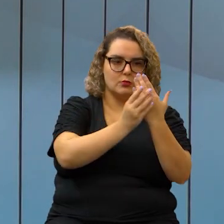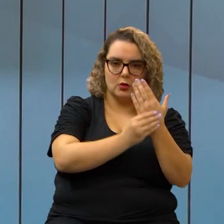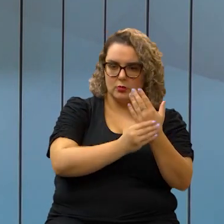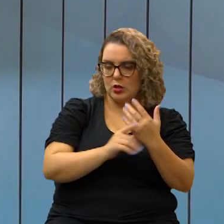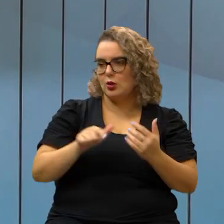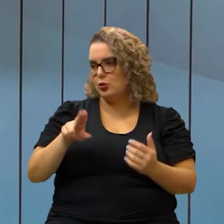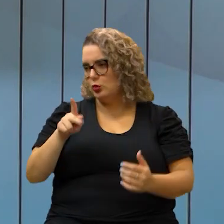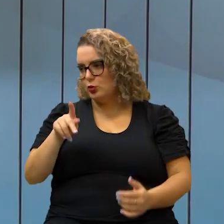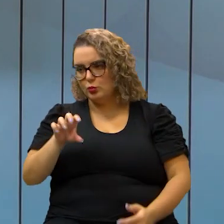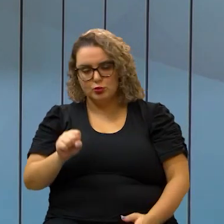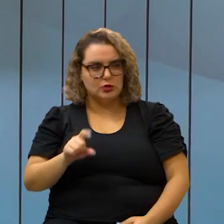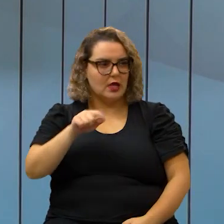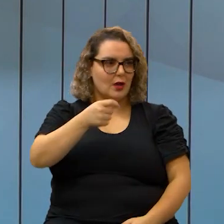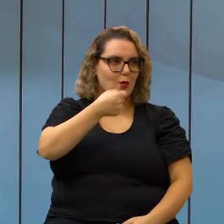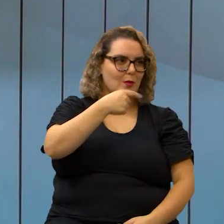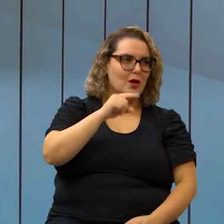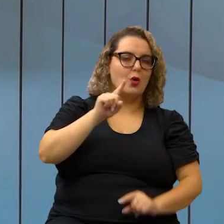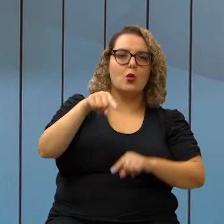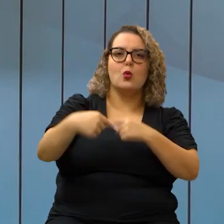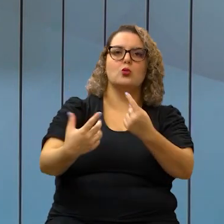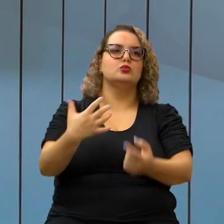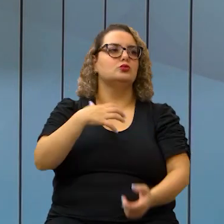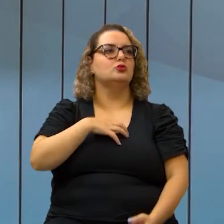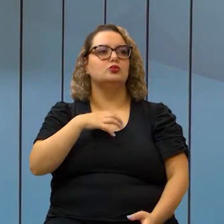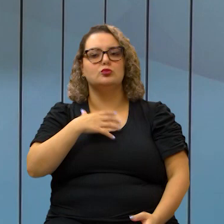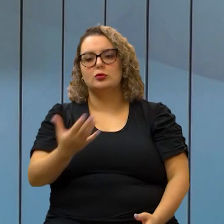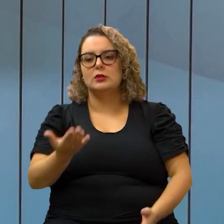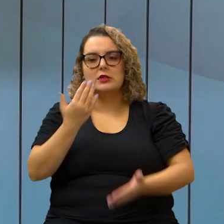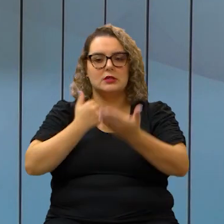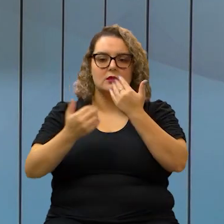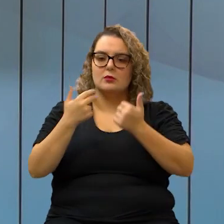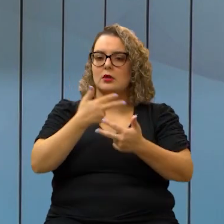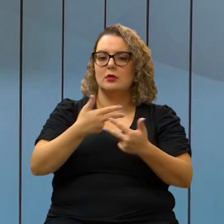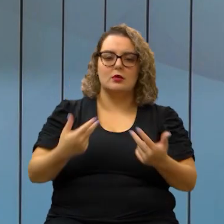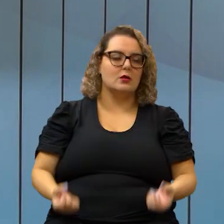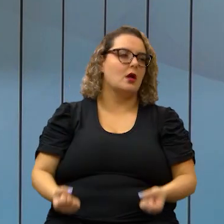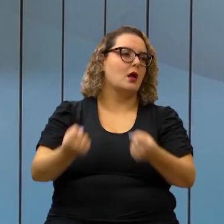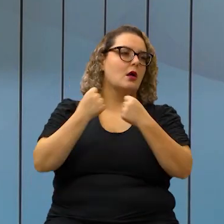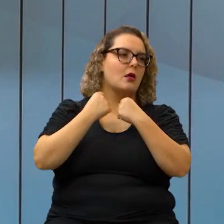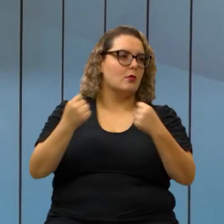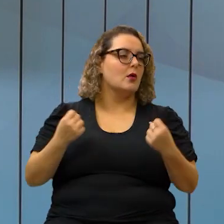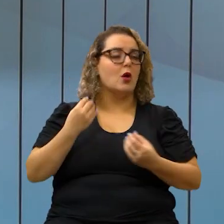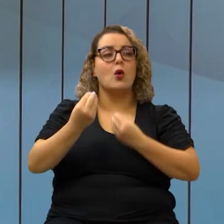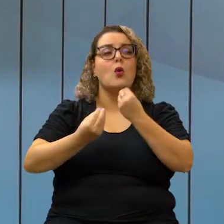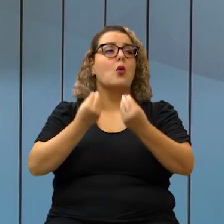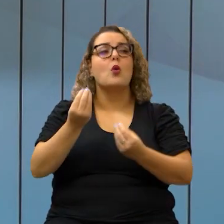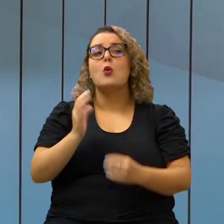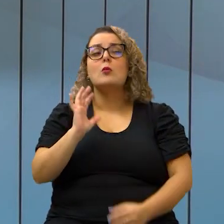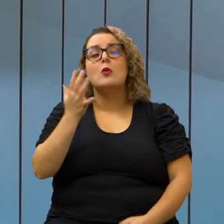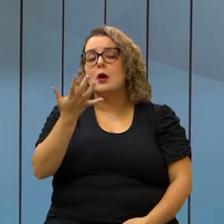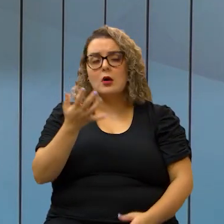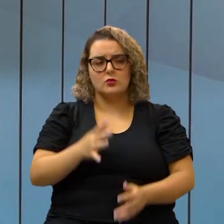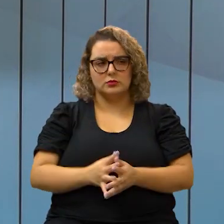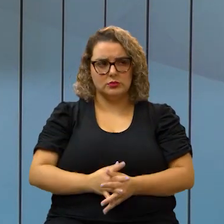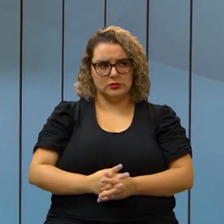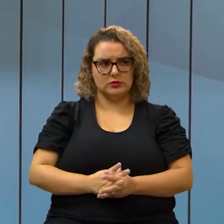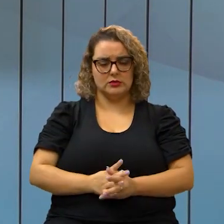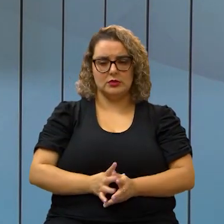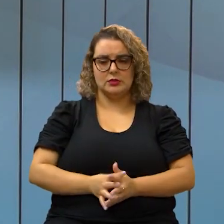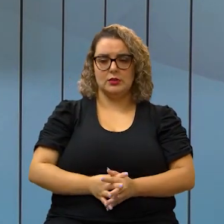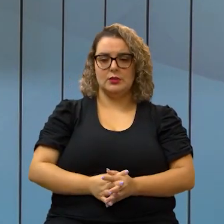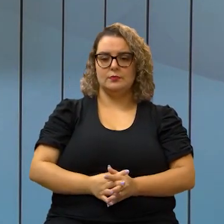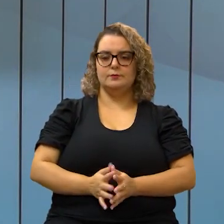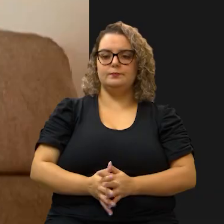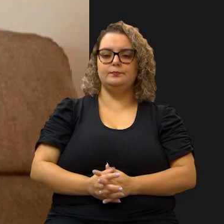doenças. É com medicação? Existem outras alternativas com alimentação, atividade física? Como que isso